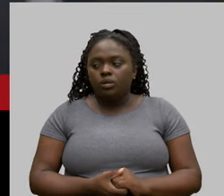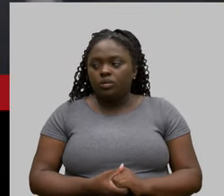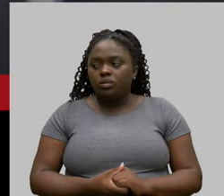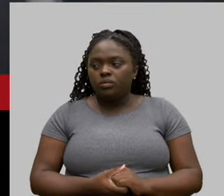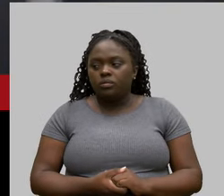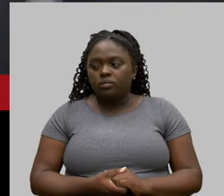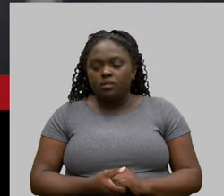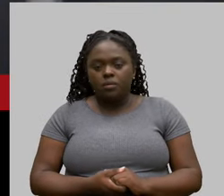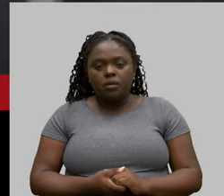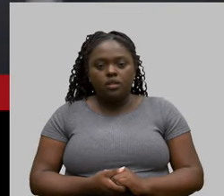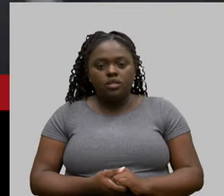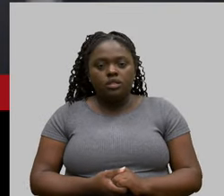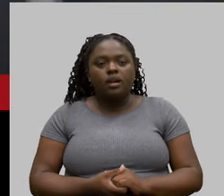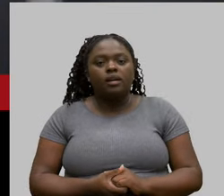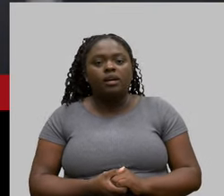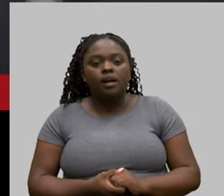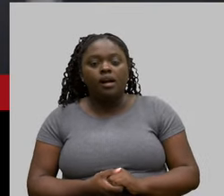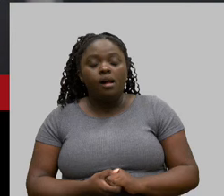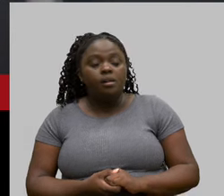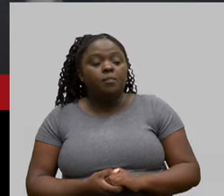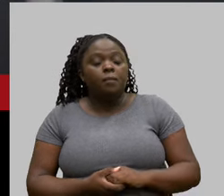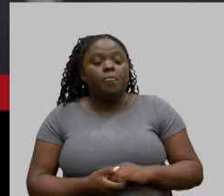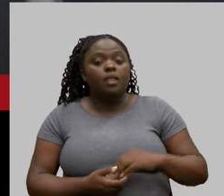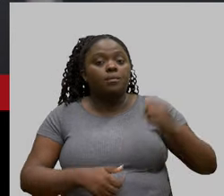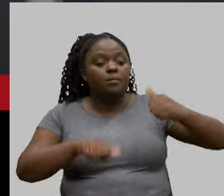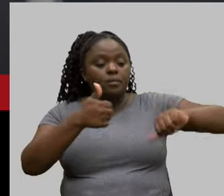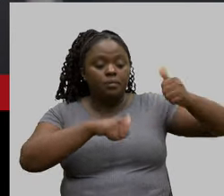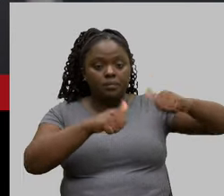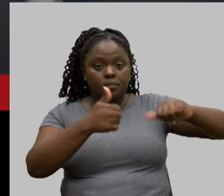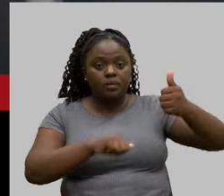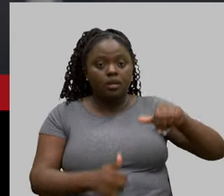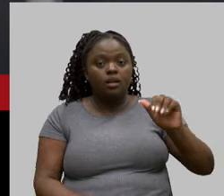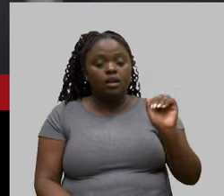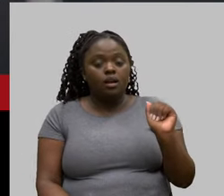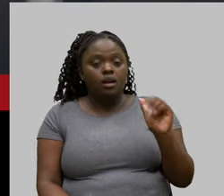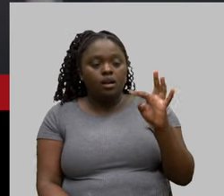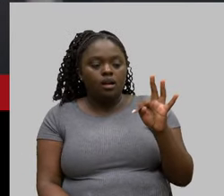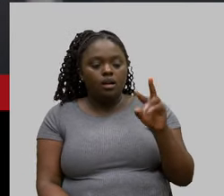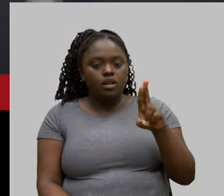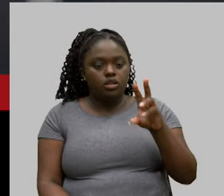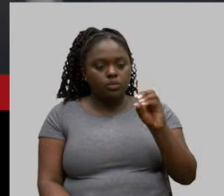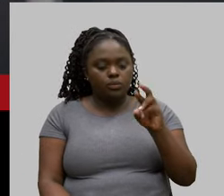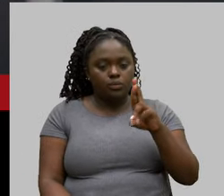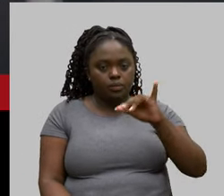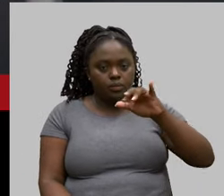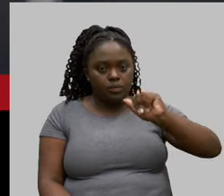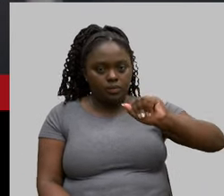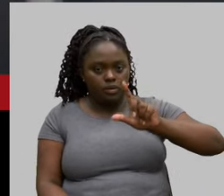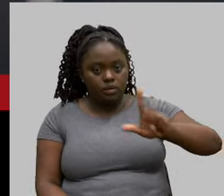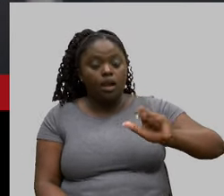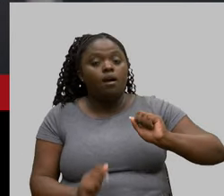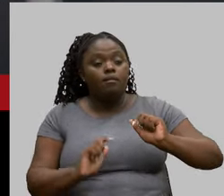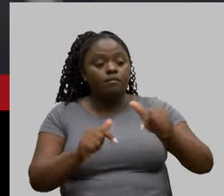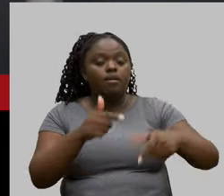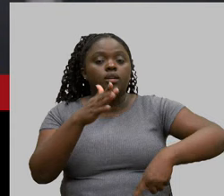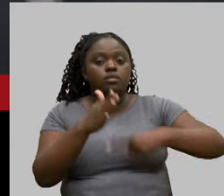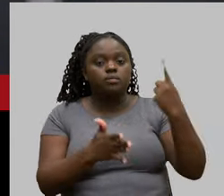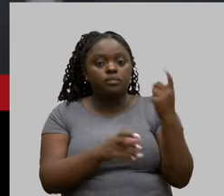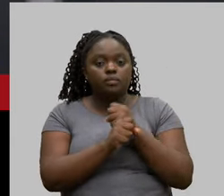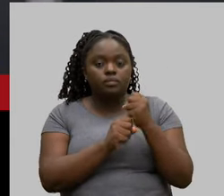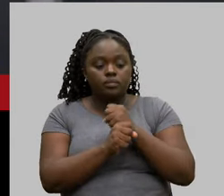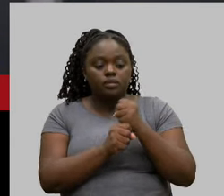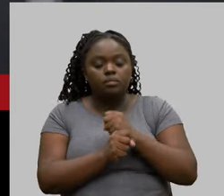autorial a avaliação autorial ela tem que ser feita anualmente né Igual o professor dcio falou e nessa avaliação